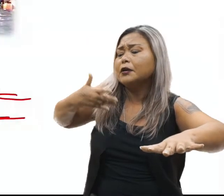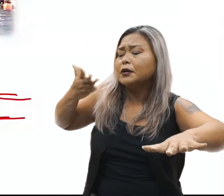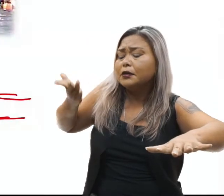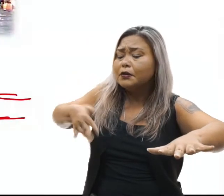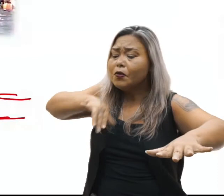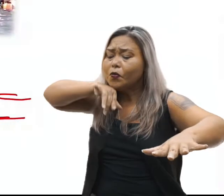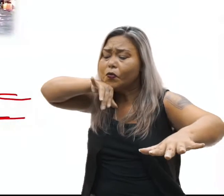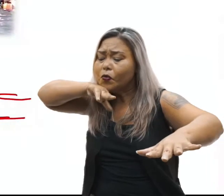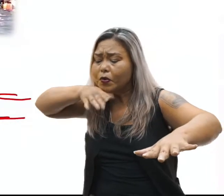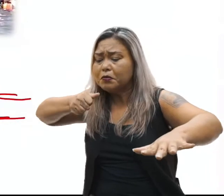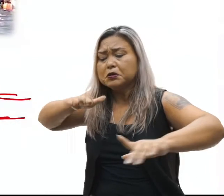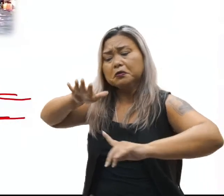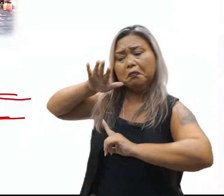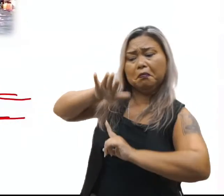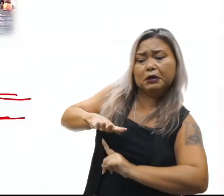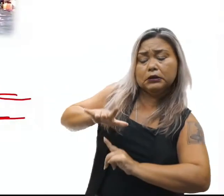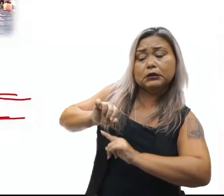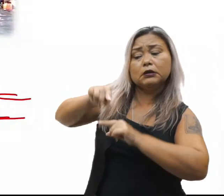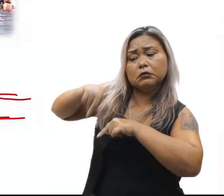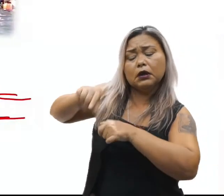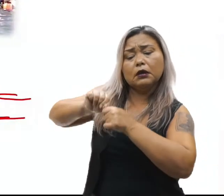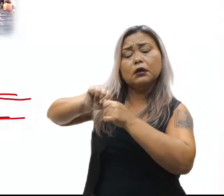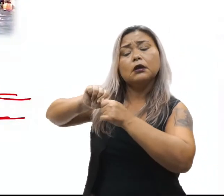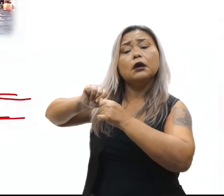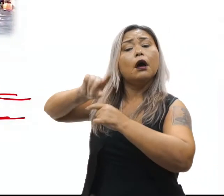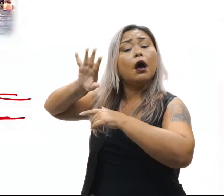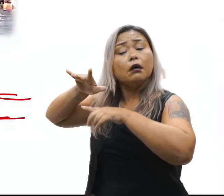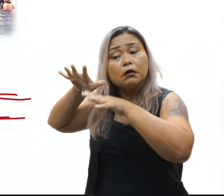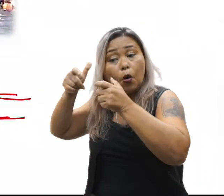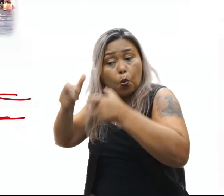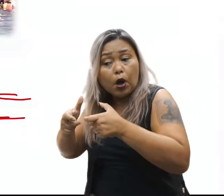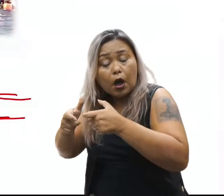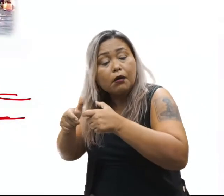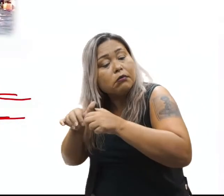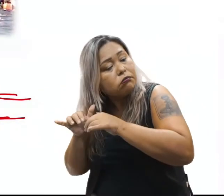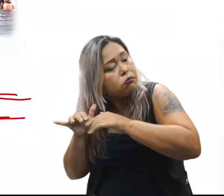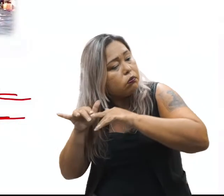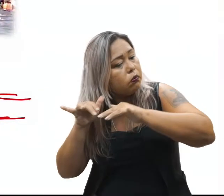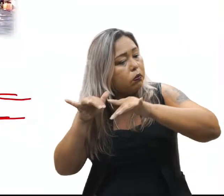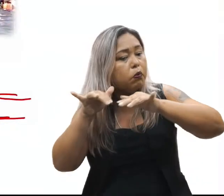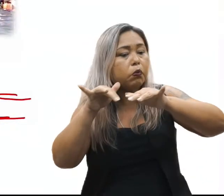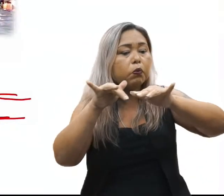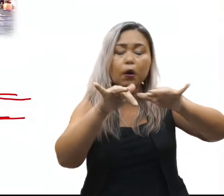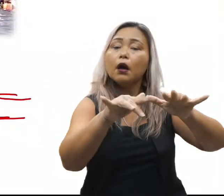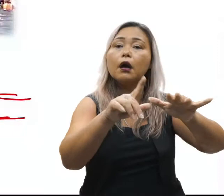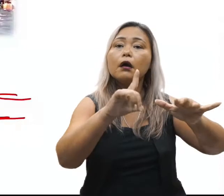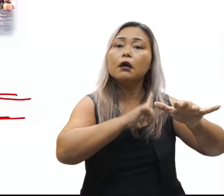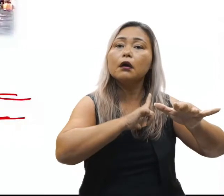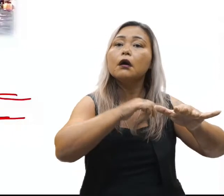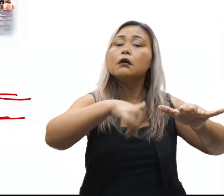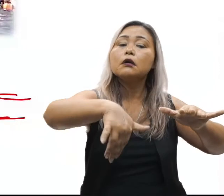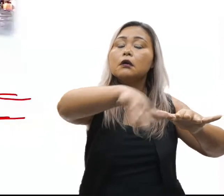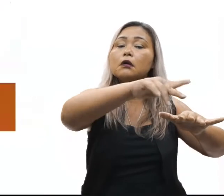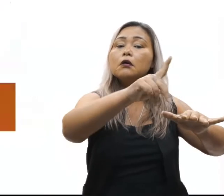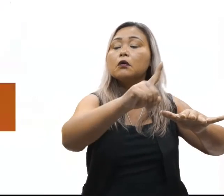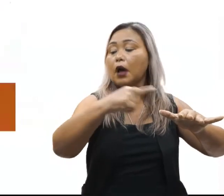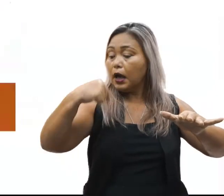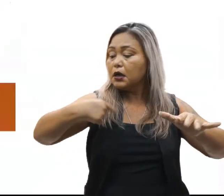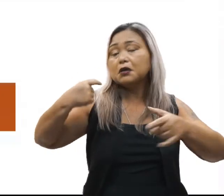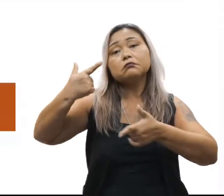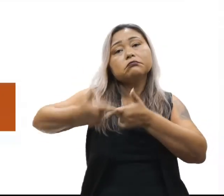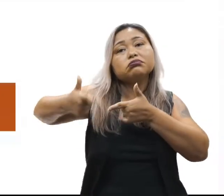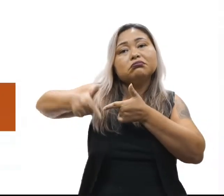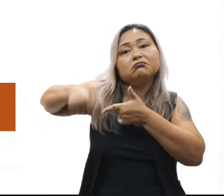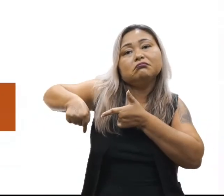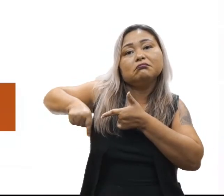situação de opressão dentro de determinados lugares que tiverem, né, conflitos.